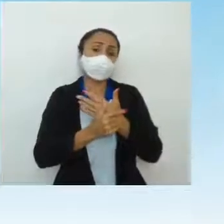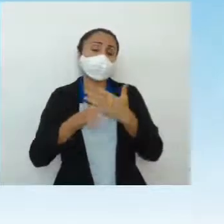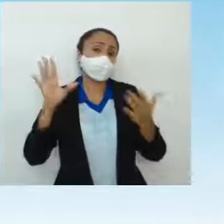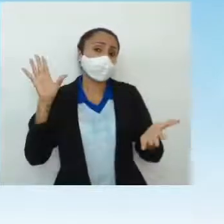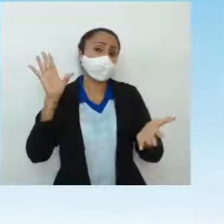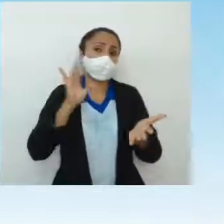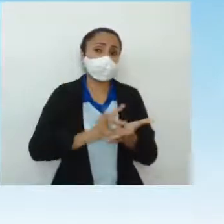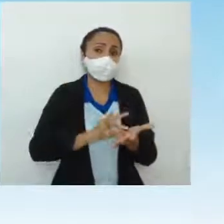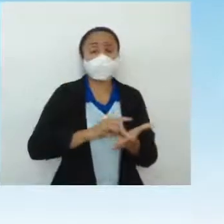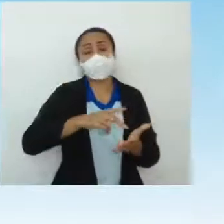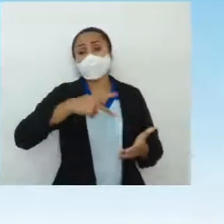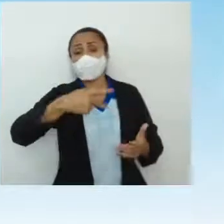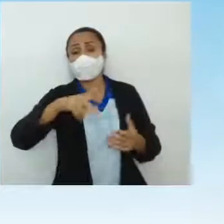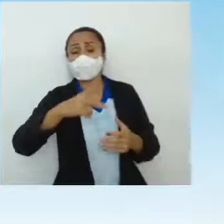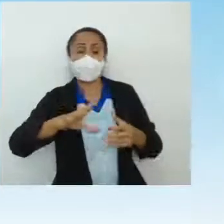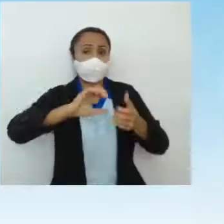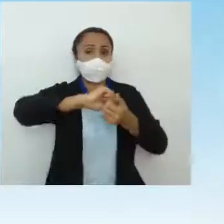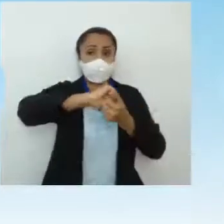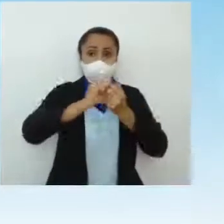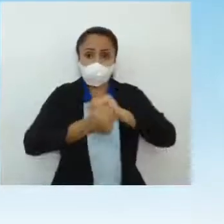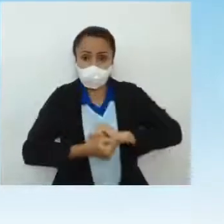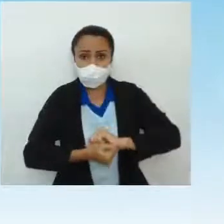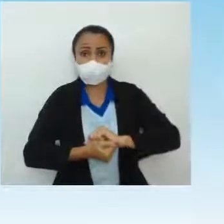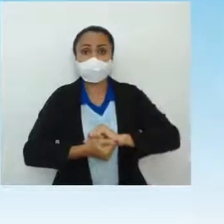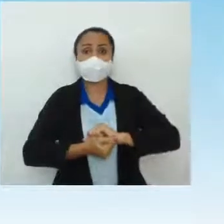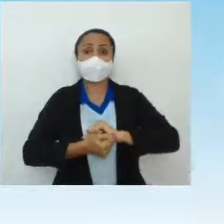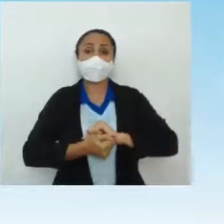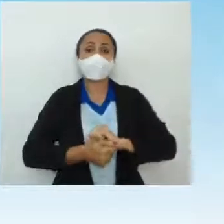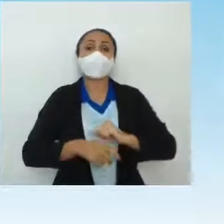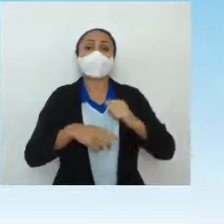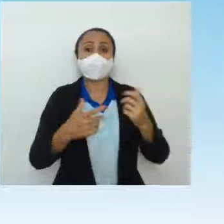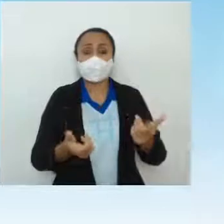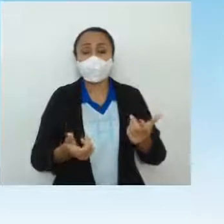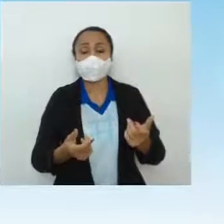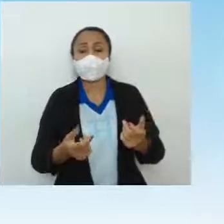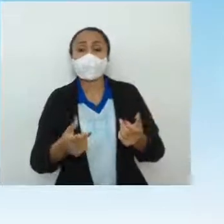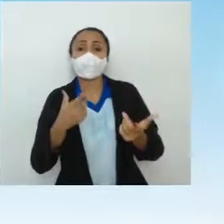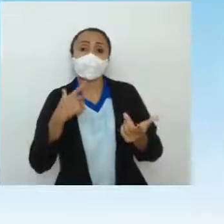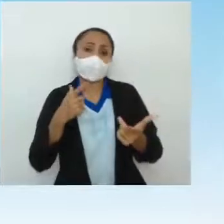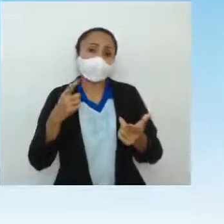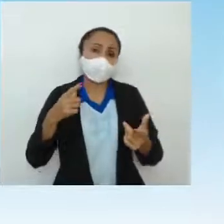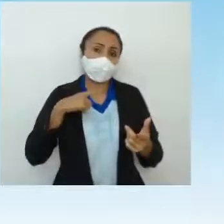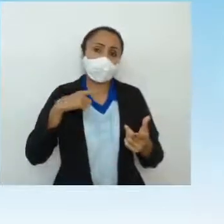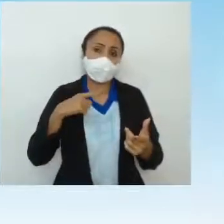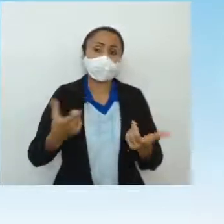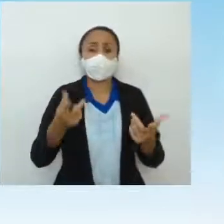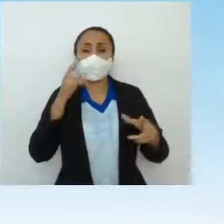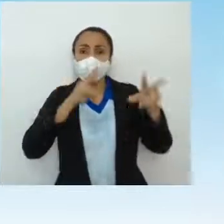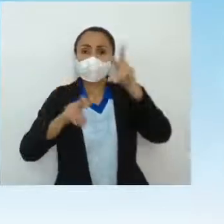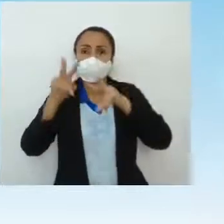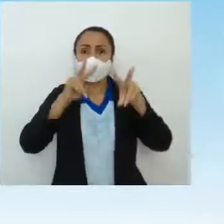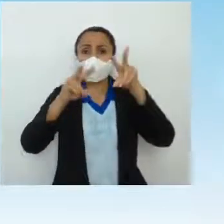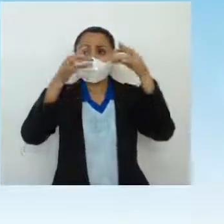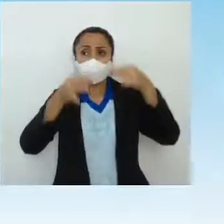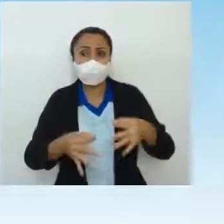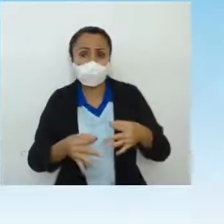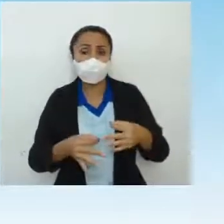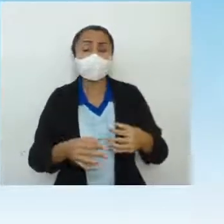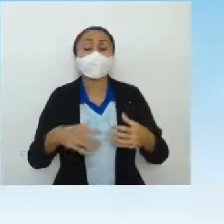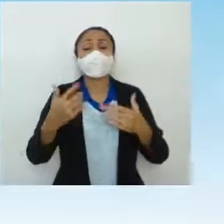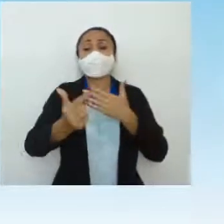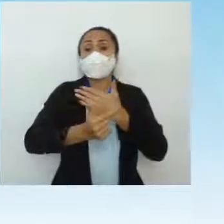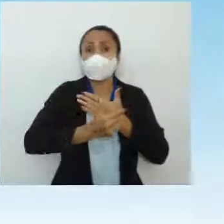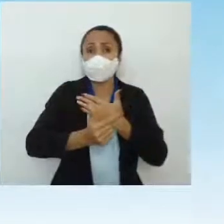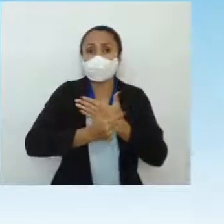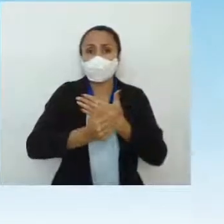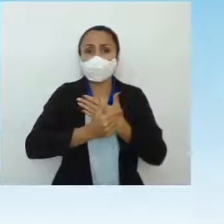sua adaptação para suprir as necessidades solicitadas pela visão, isso funcionando como